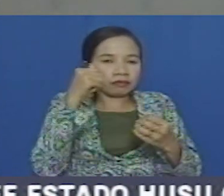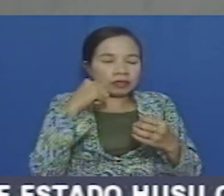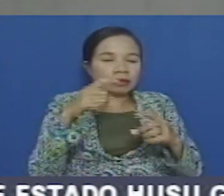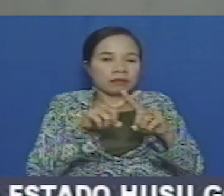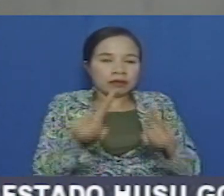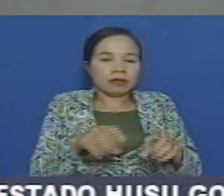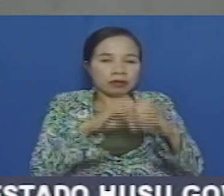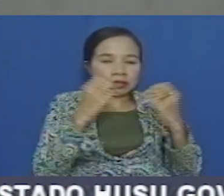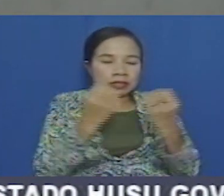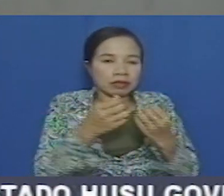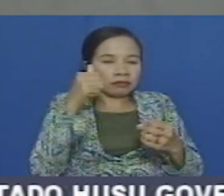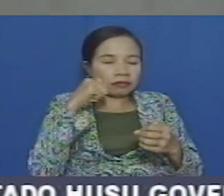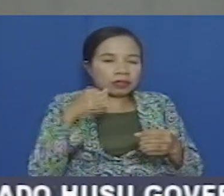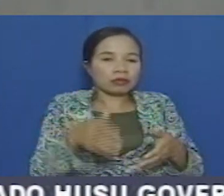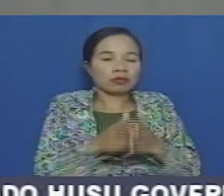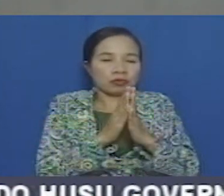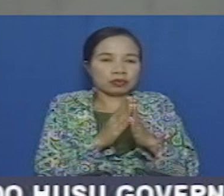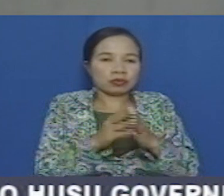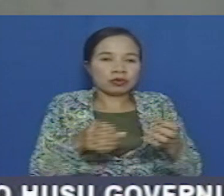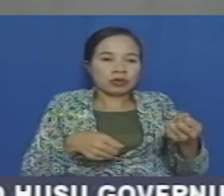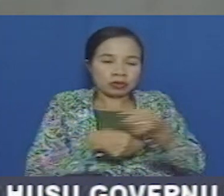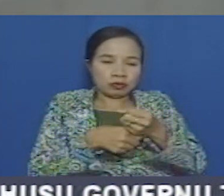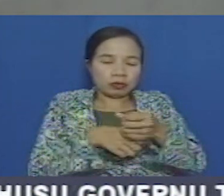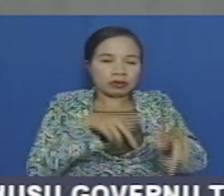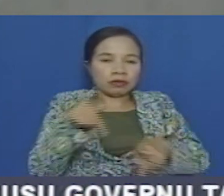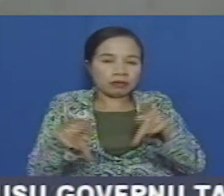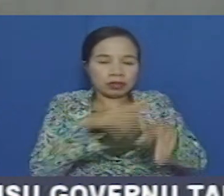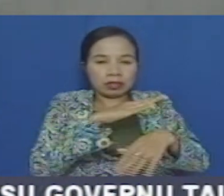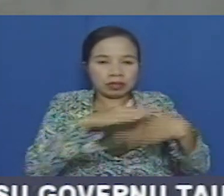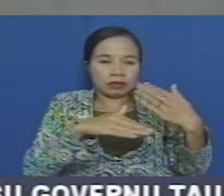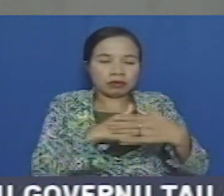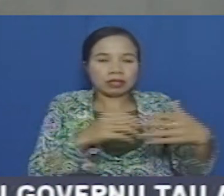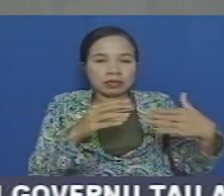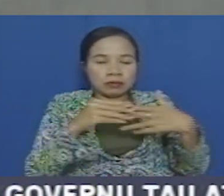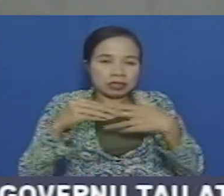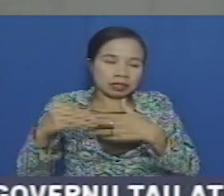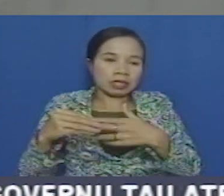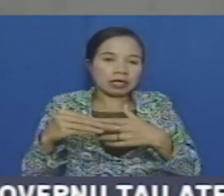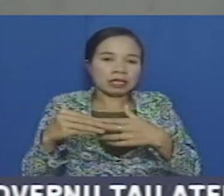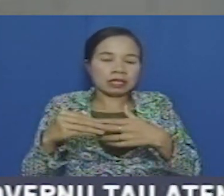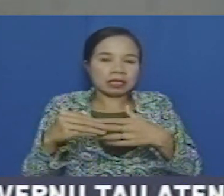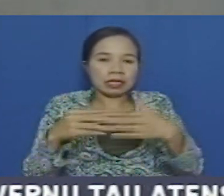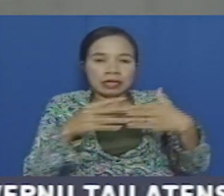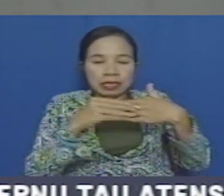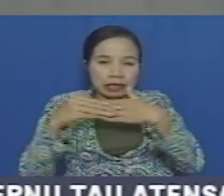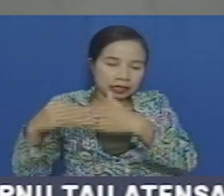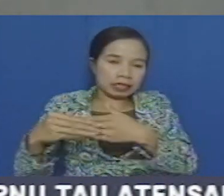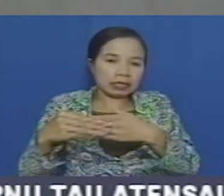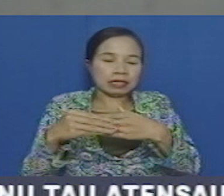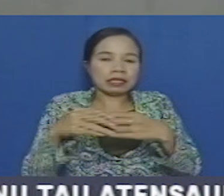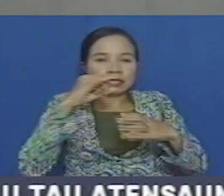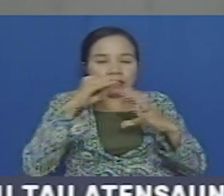Feito husu apoio comunidade tomak linia liu-liu autoridade sira, autoridade relevante sira, inclui